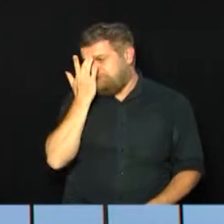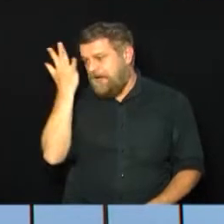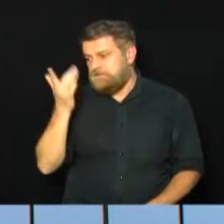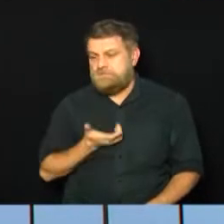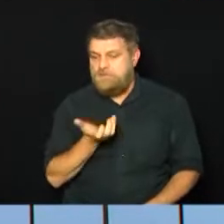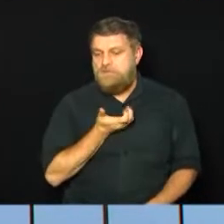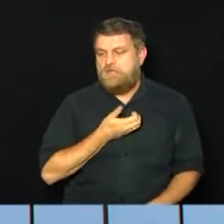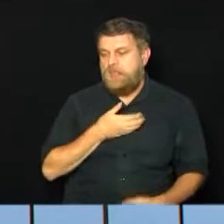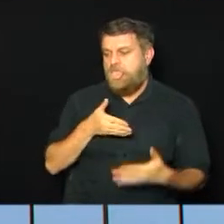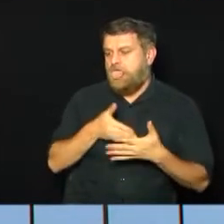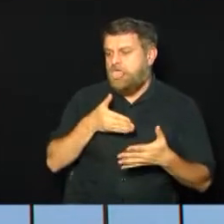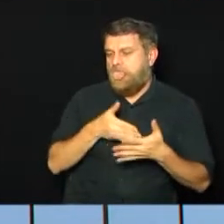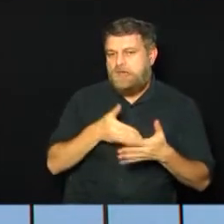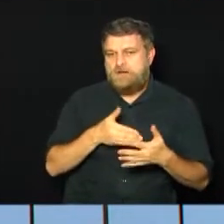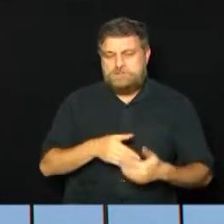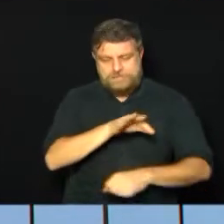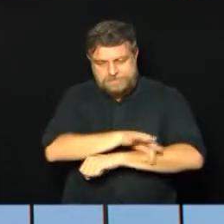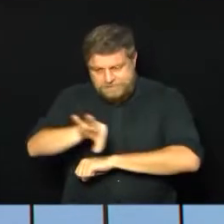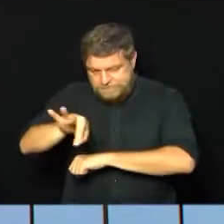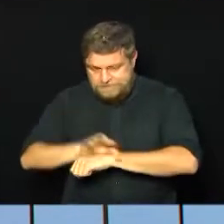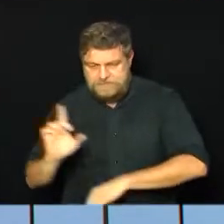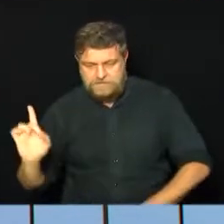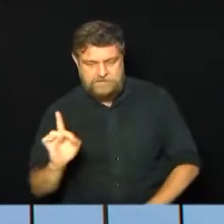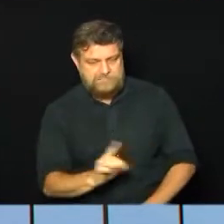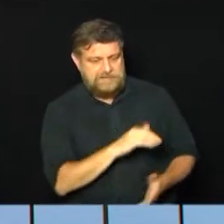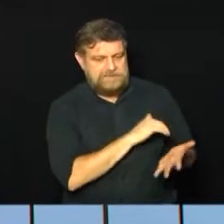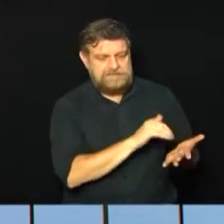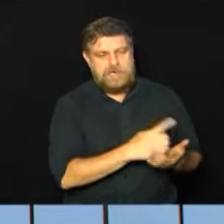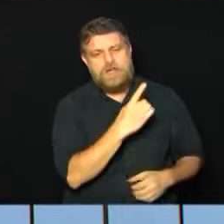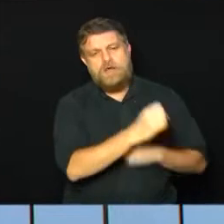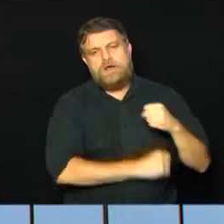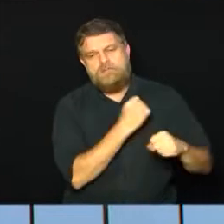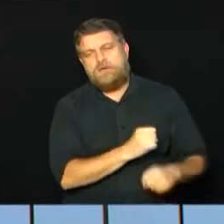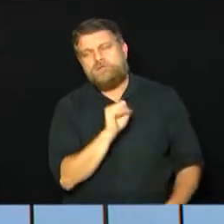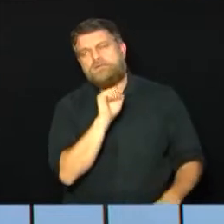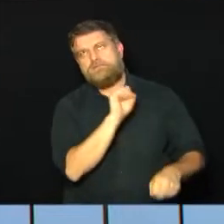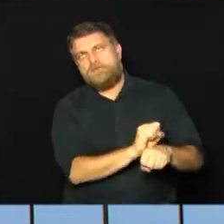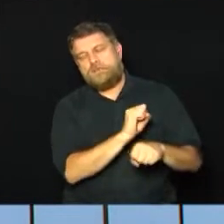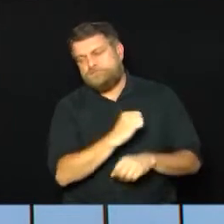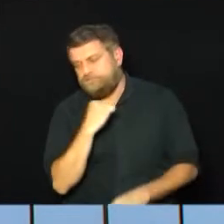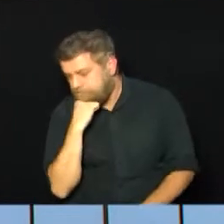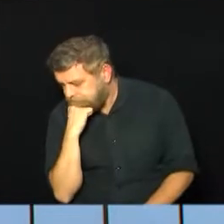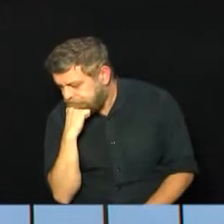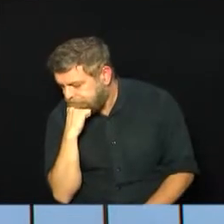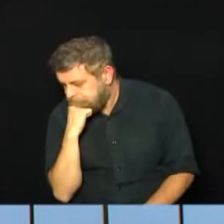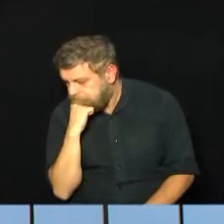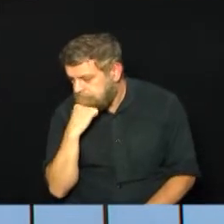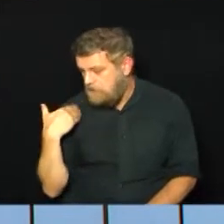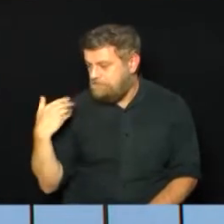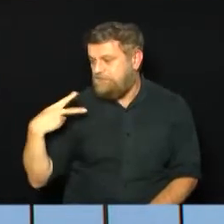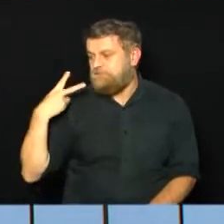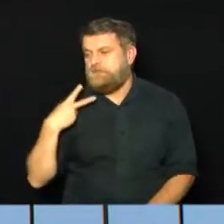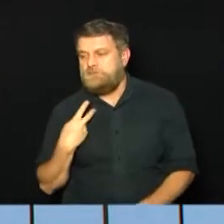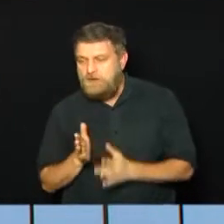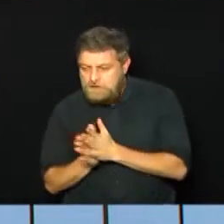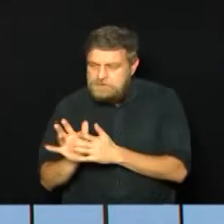problema. Eu sou arquiteto, eu entro com o projeto lá no Secretário de Planejamento, a coisa fica um ano e não anda. Vereador, estou com o projeto parado lá, você não pode dar um jeito?